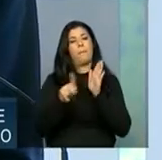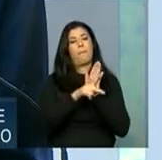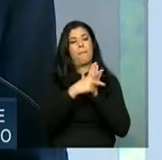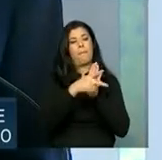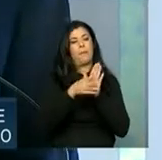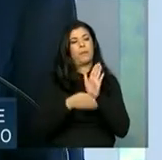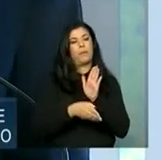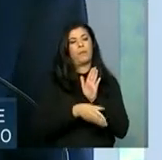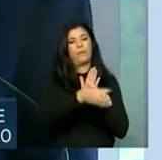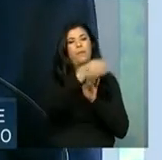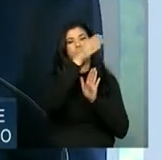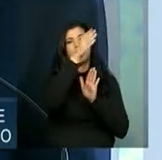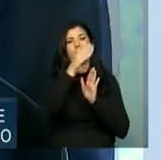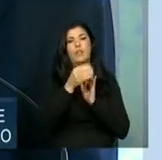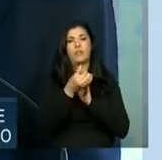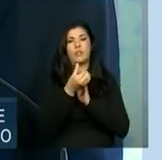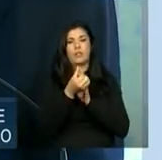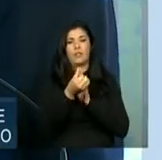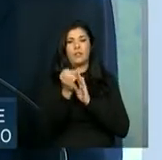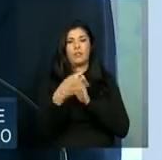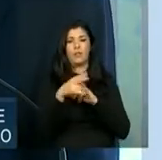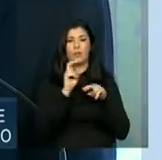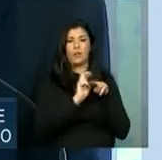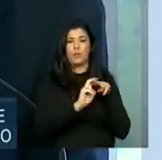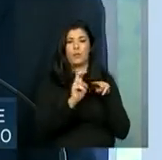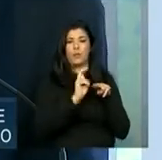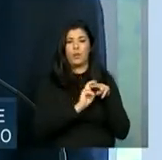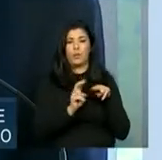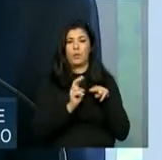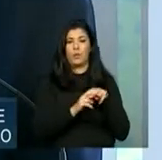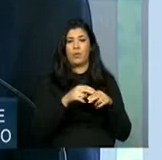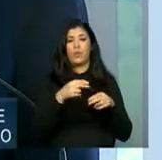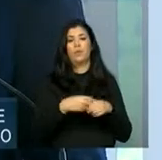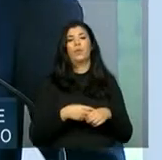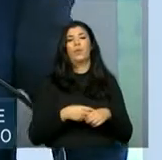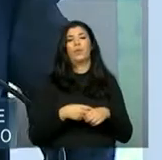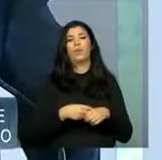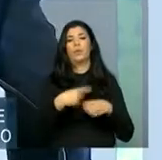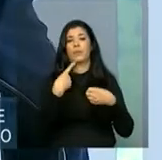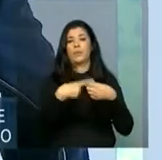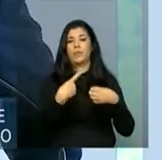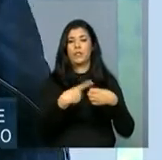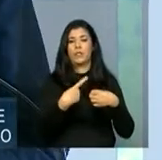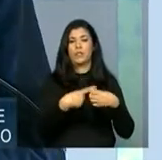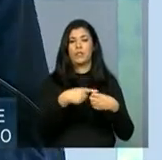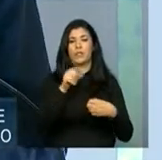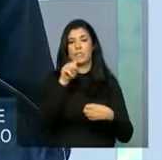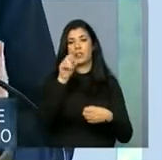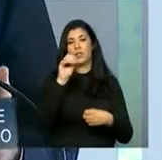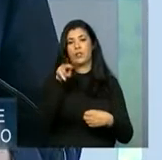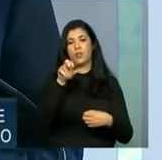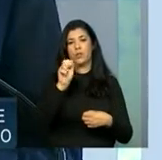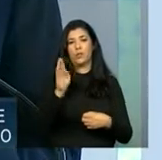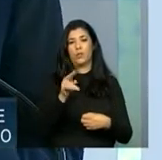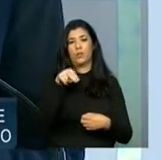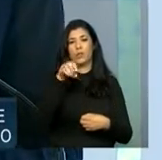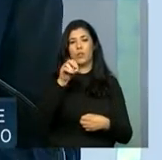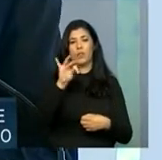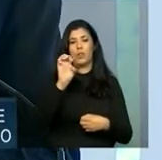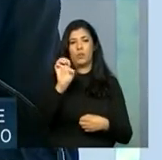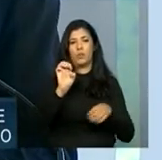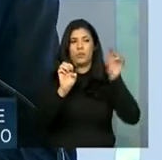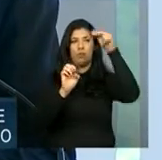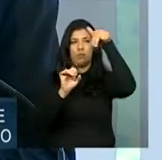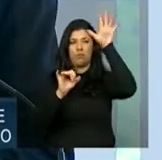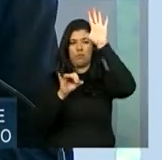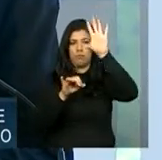que é uma nova linha de metrô que vai lá para zona norte de São Paulo a ideia da